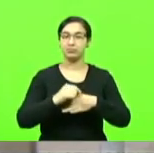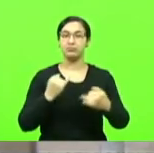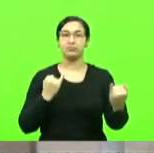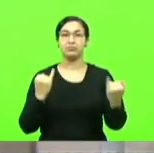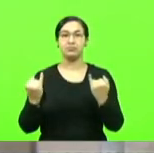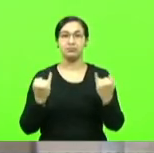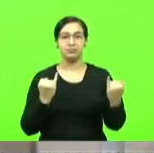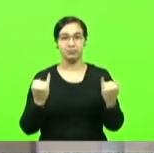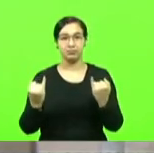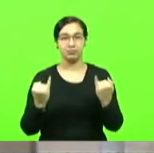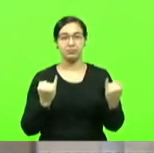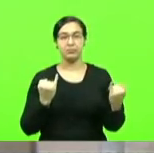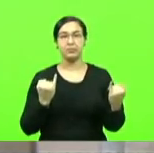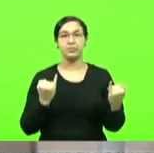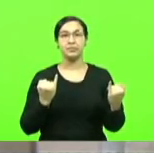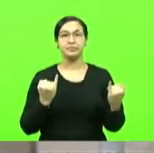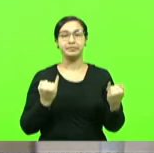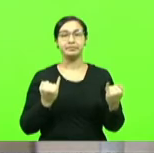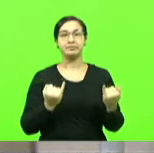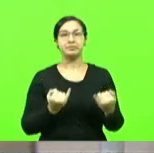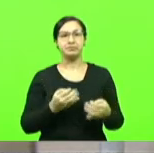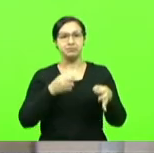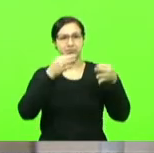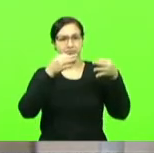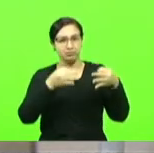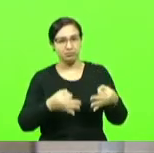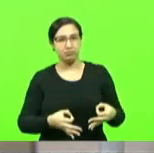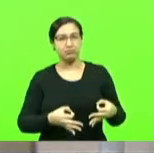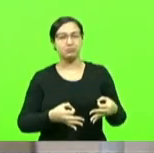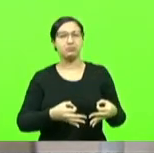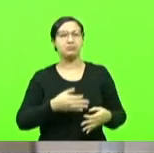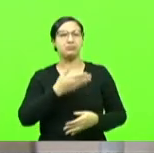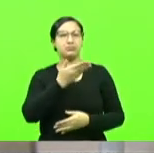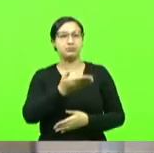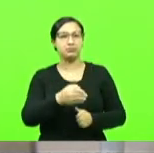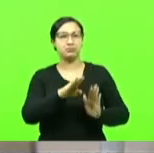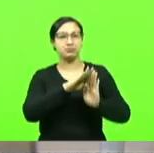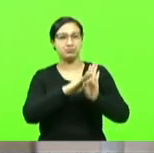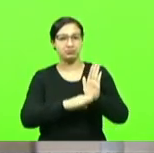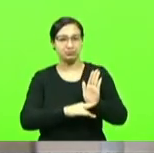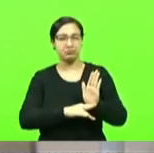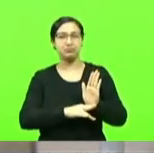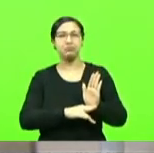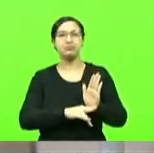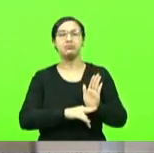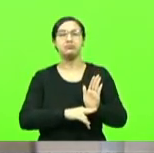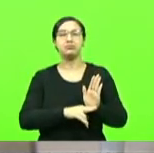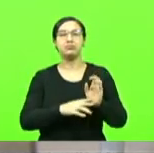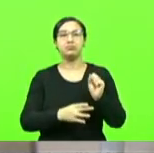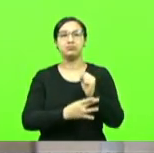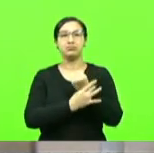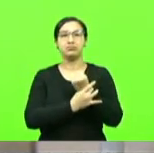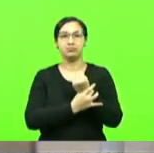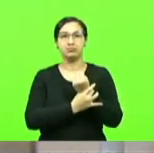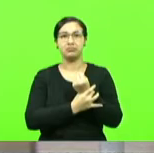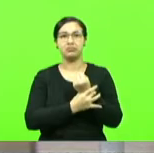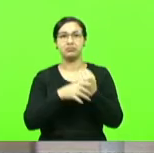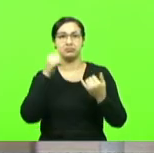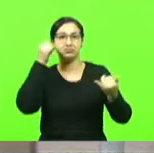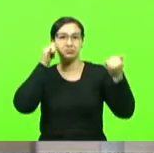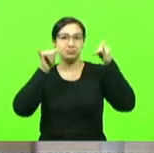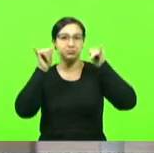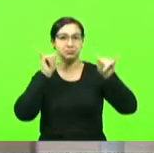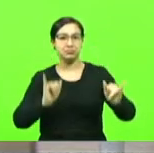acerca da regularidade em relação às normas de segurança, prevenção em incêndios,